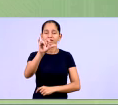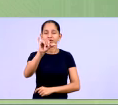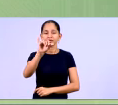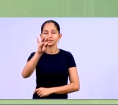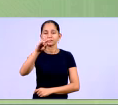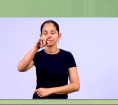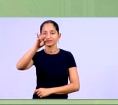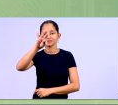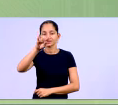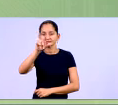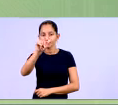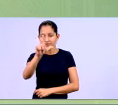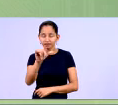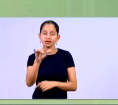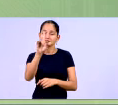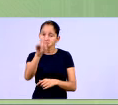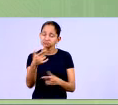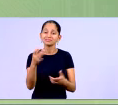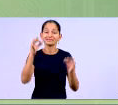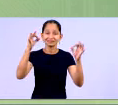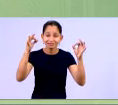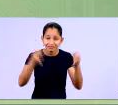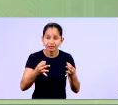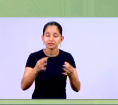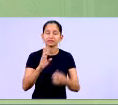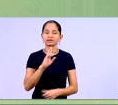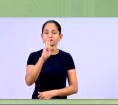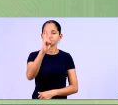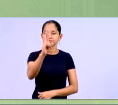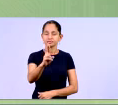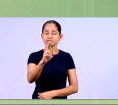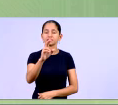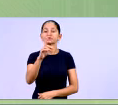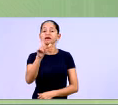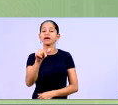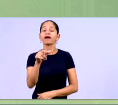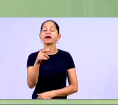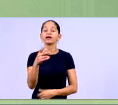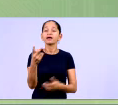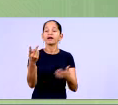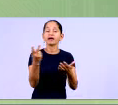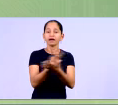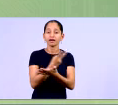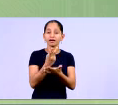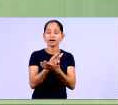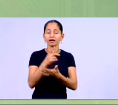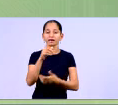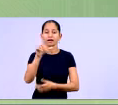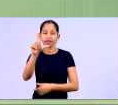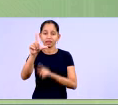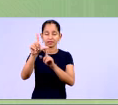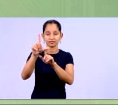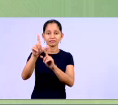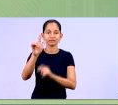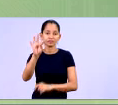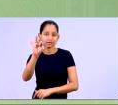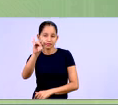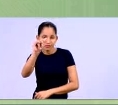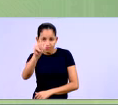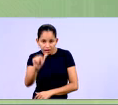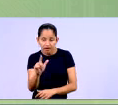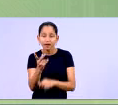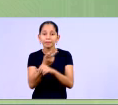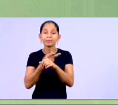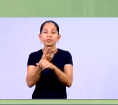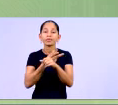tá? Então, a alternativa correta, que na verdade é errado, é o LTDA, porque nós estávamos em